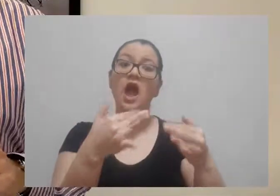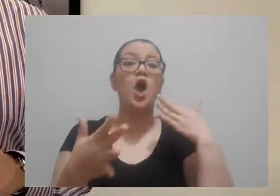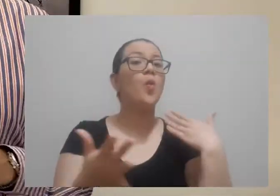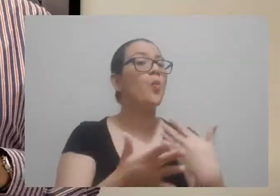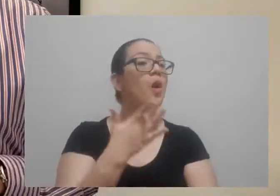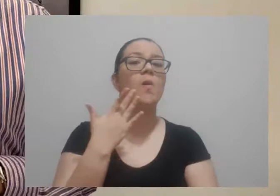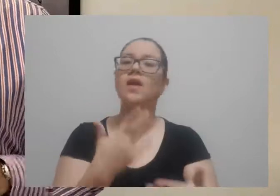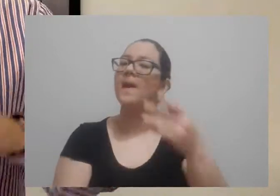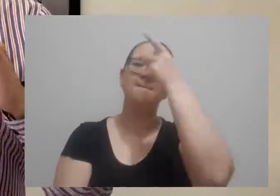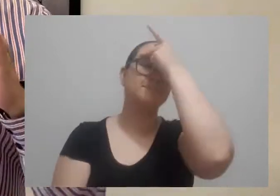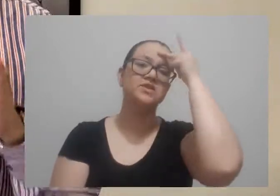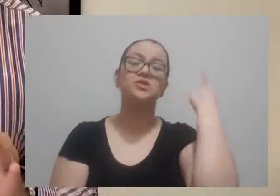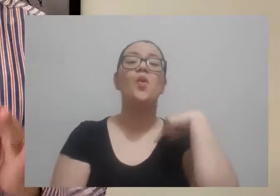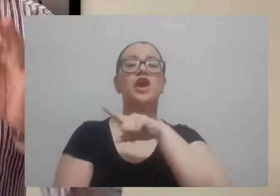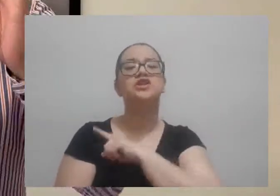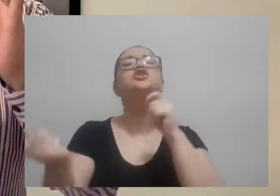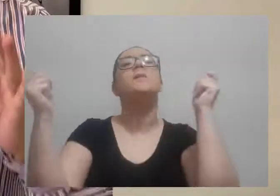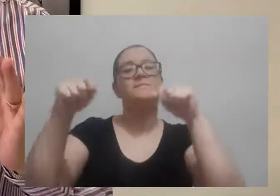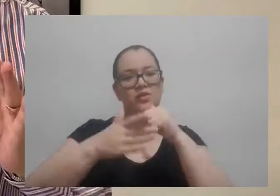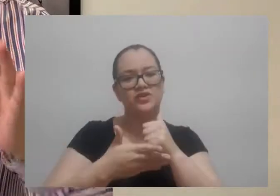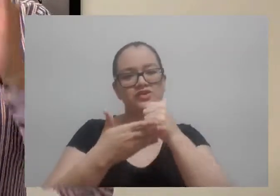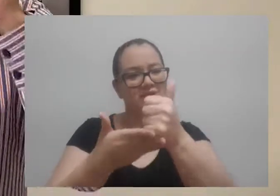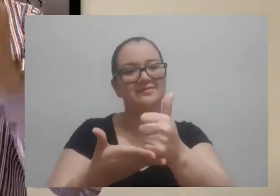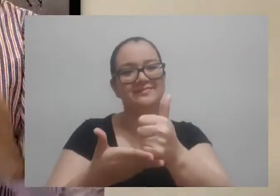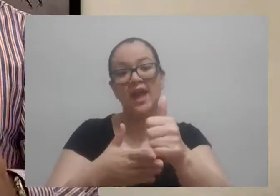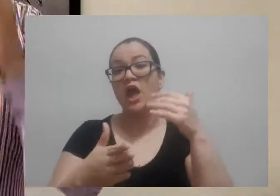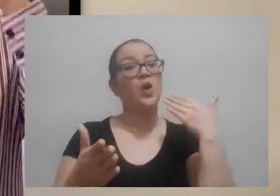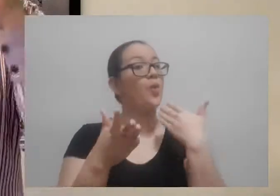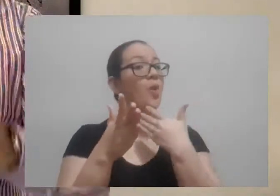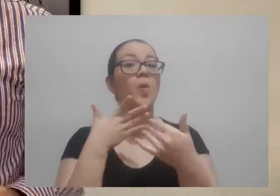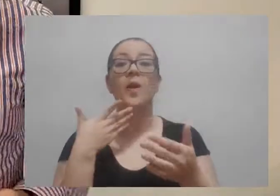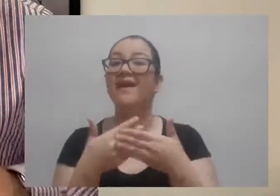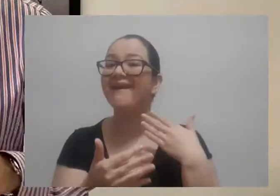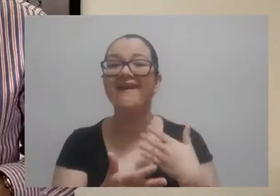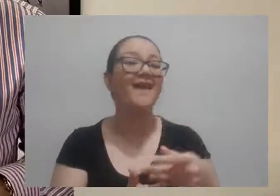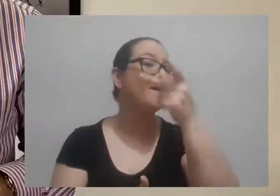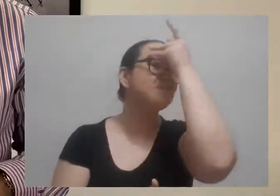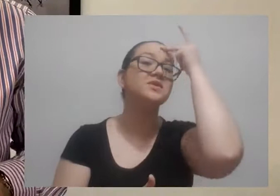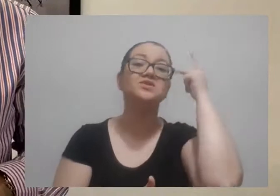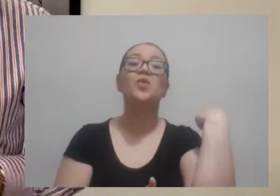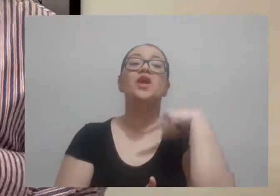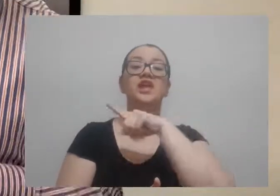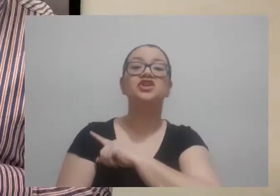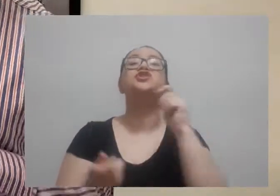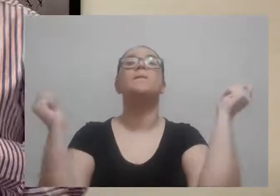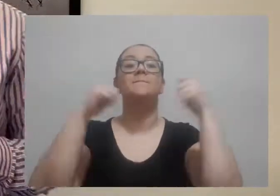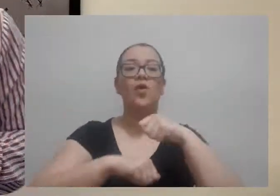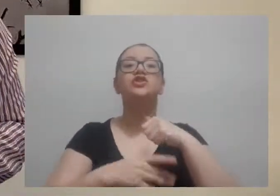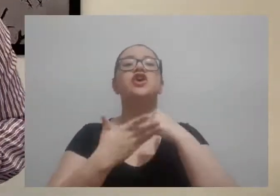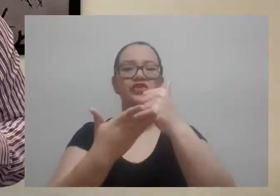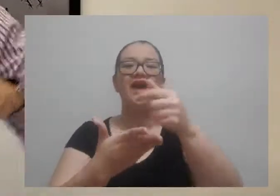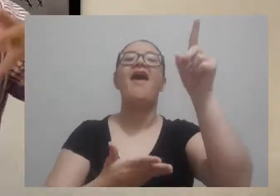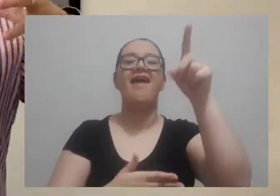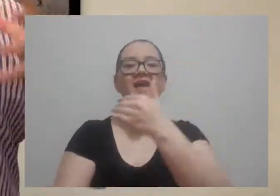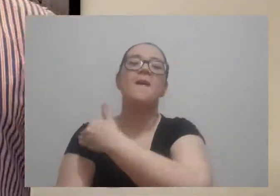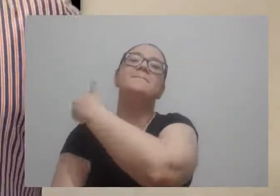alcance da nossa ajuda. Qualquer pessoa que estiver ao alcance da nossa ajuda. O discípulo de Jesus, ele